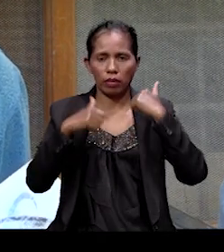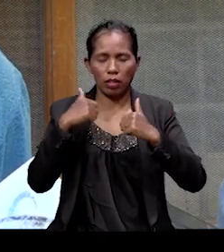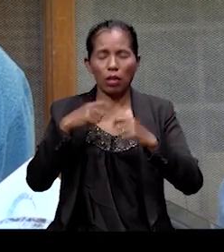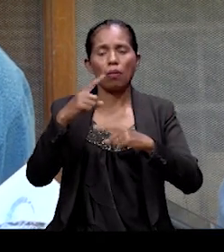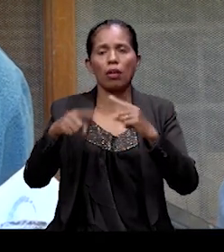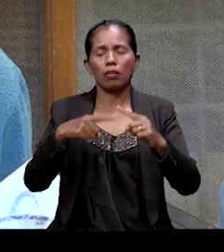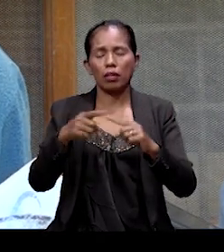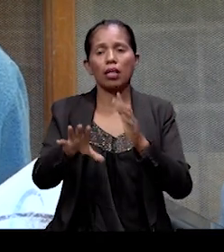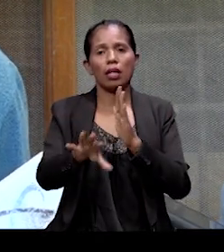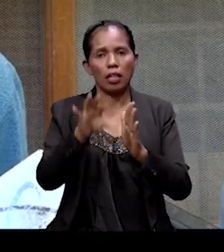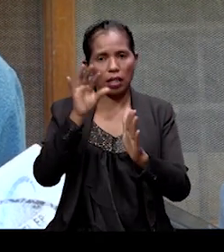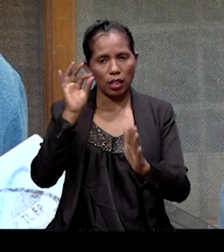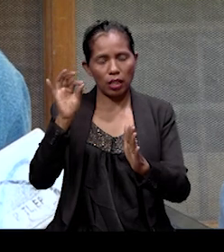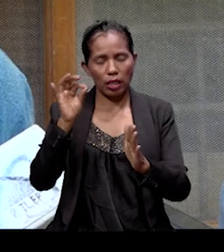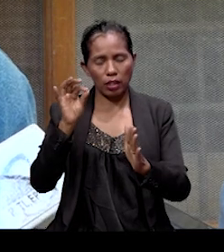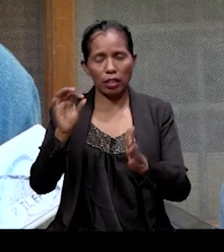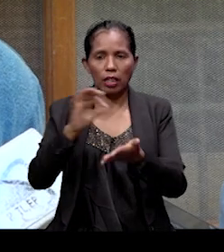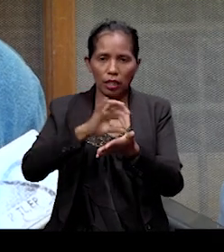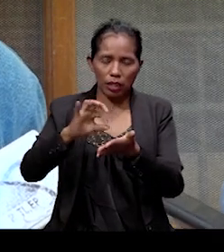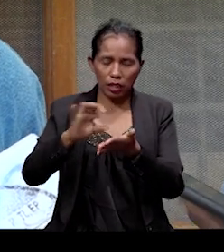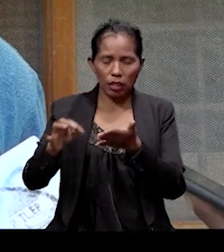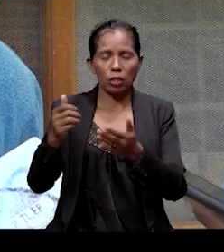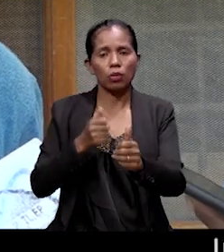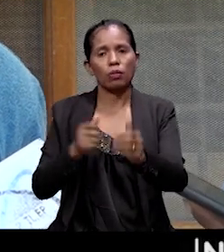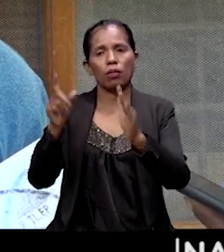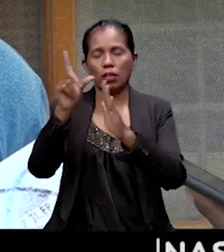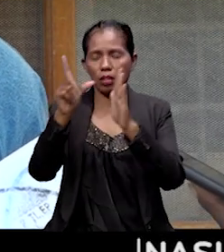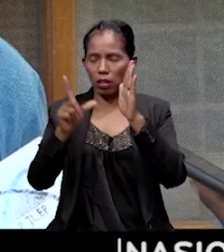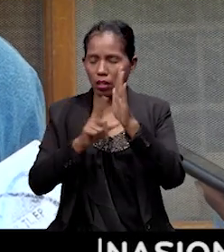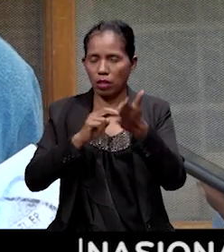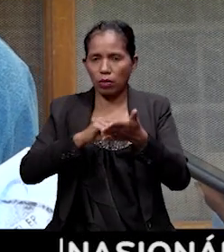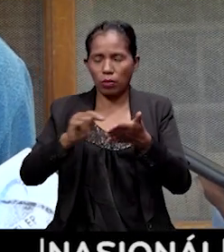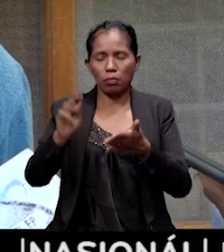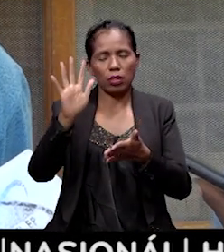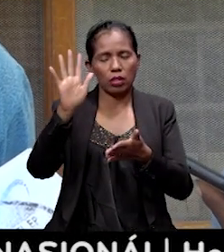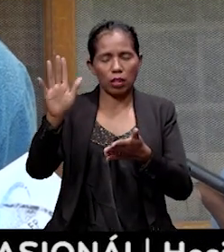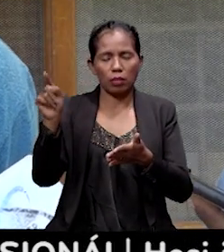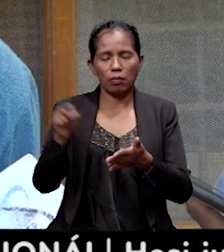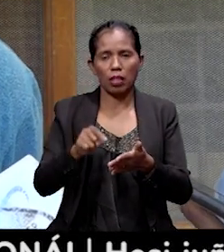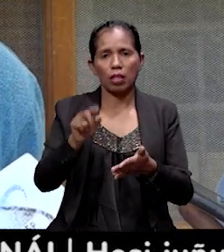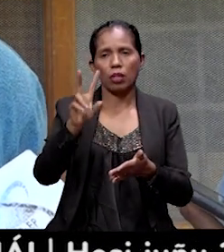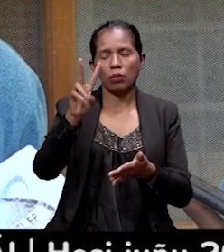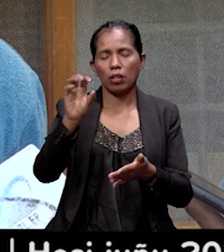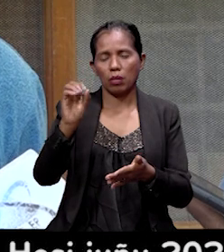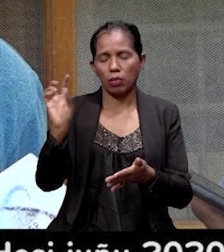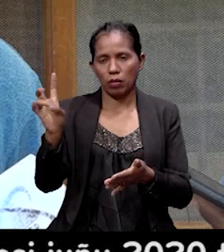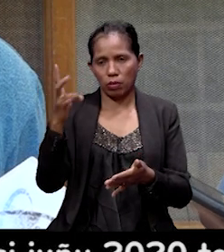Bahira hetang ona resistu tuir lei nomor 5 barra 2016. Tambane